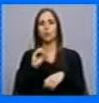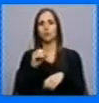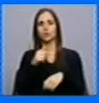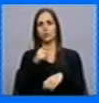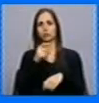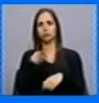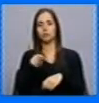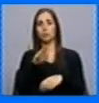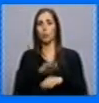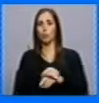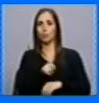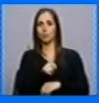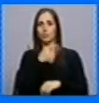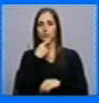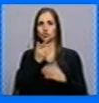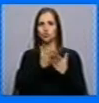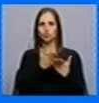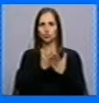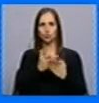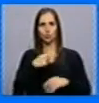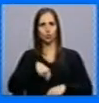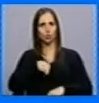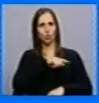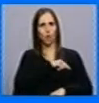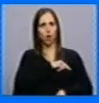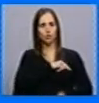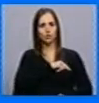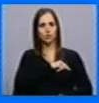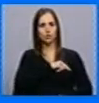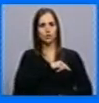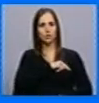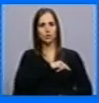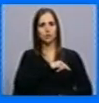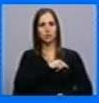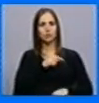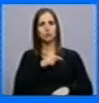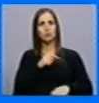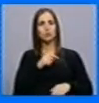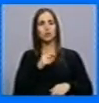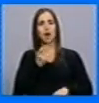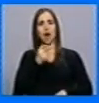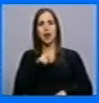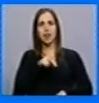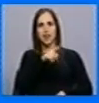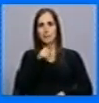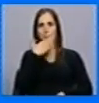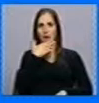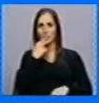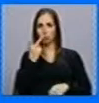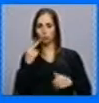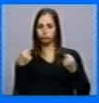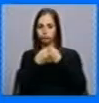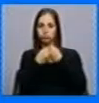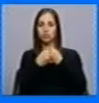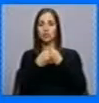diz que basta nós termos, no fundo, a colisão de anãs brancas corresponde à